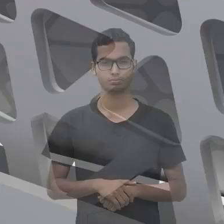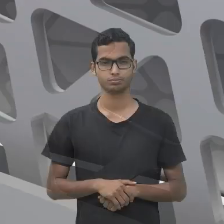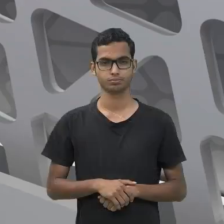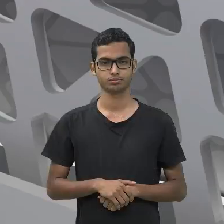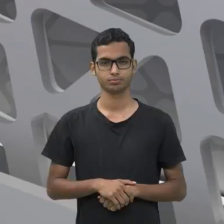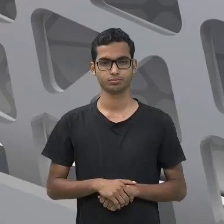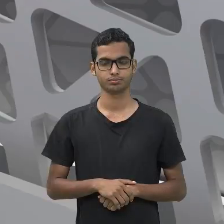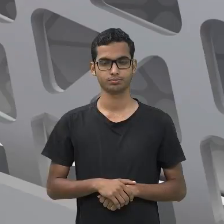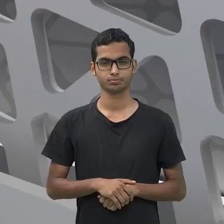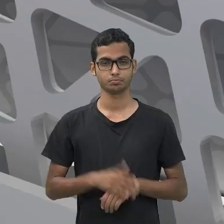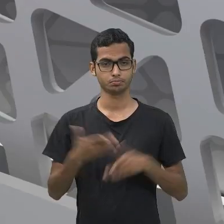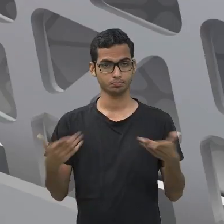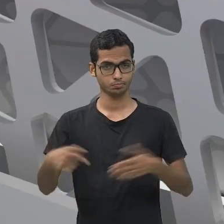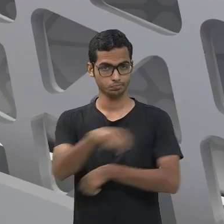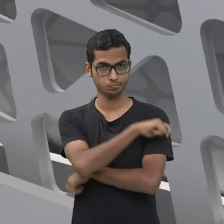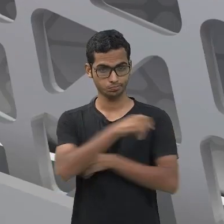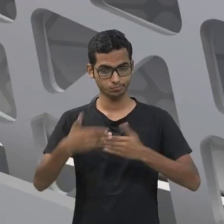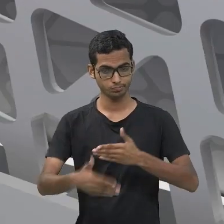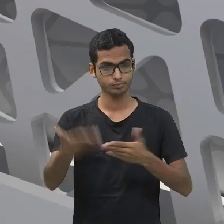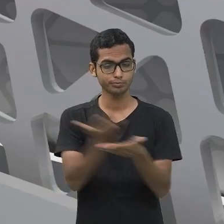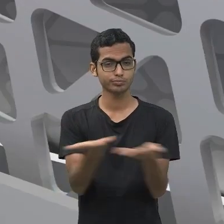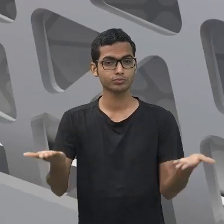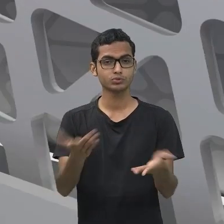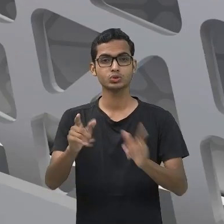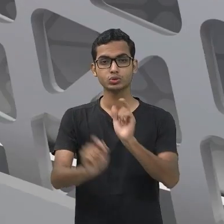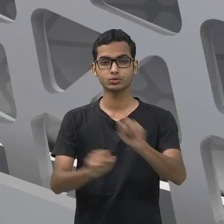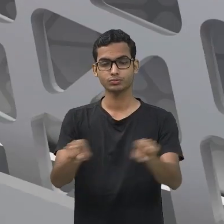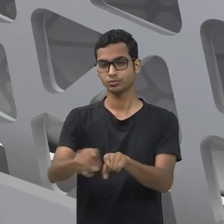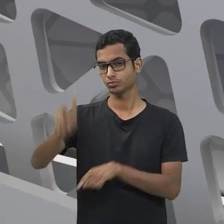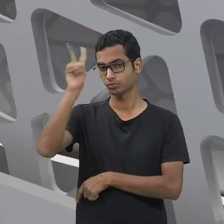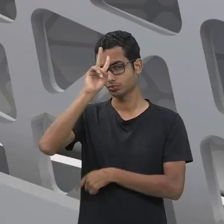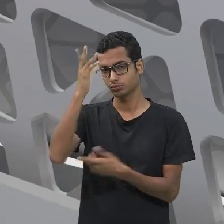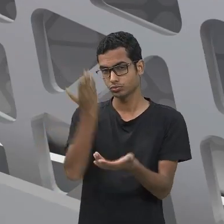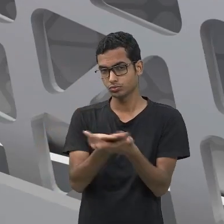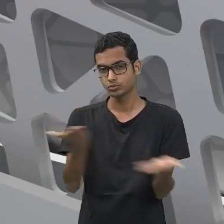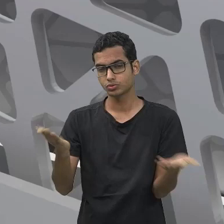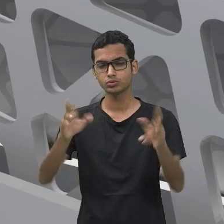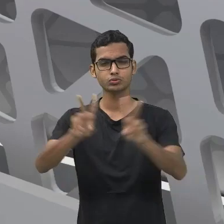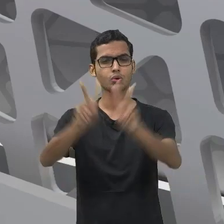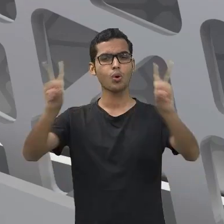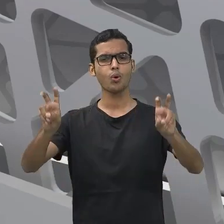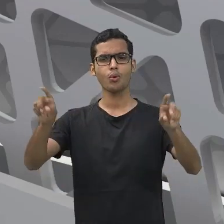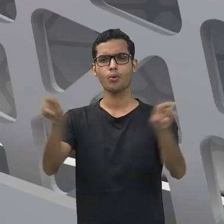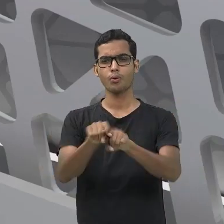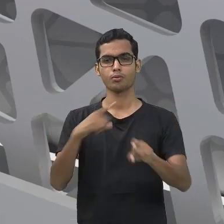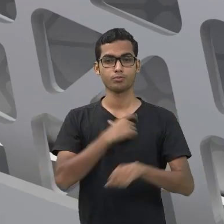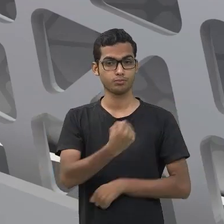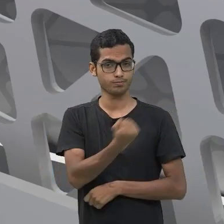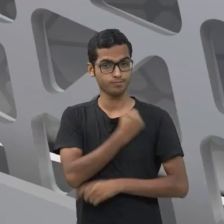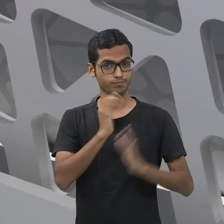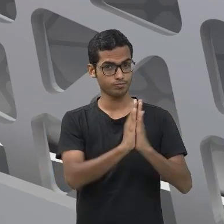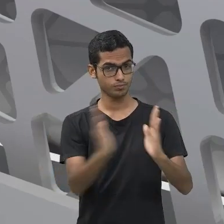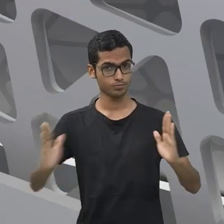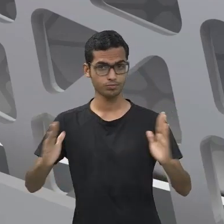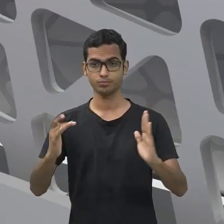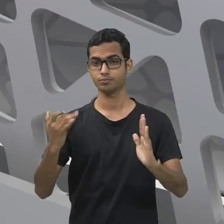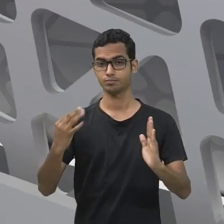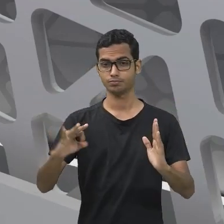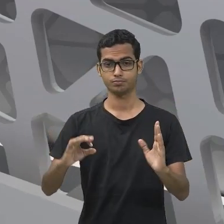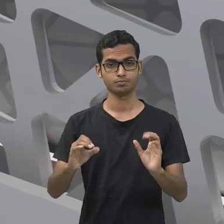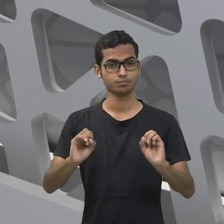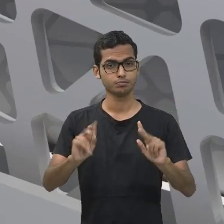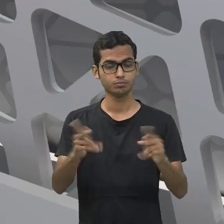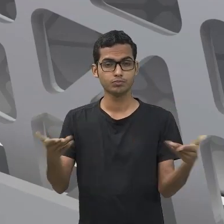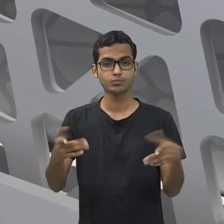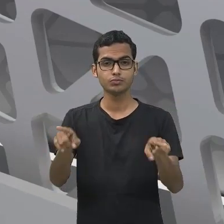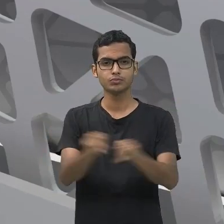E aí, pessoal, para iniciar a nossa aula, né, lembrando que a nossa aula é sobre sequências, ok? Então, vamos ver